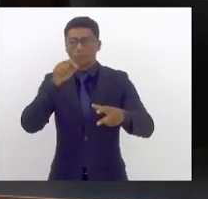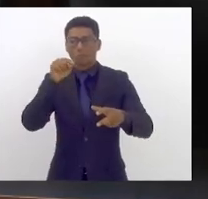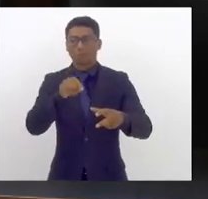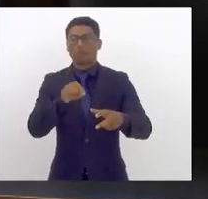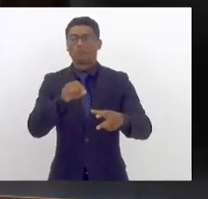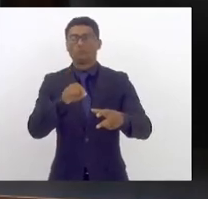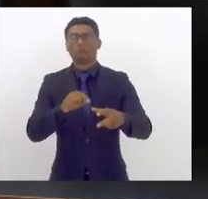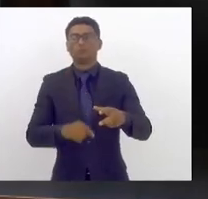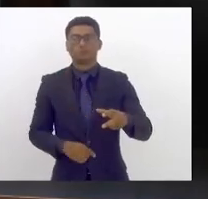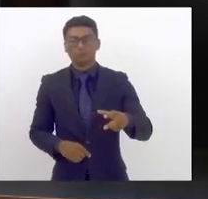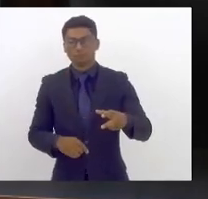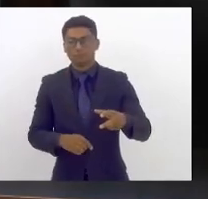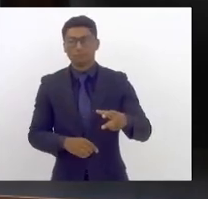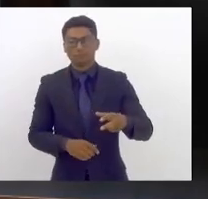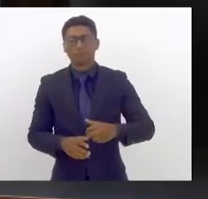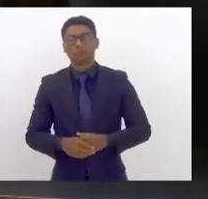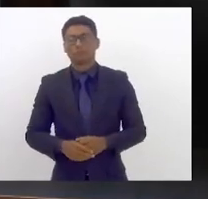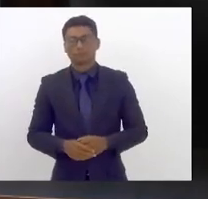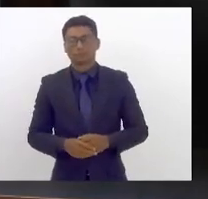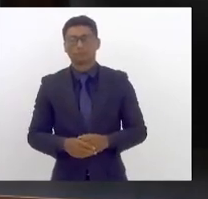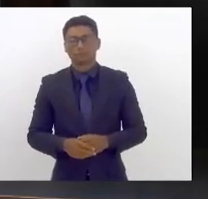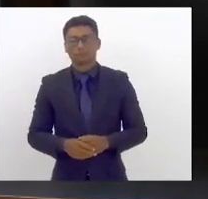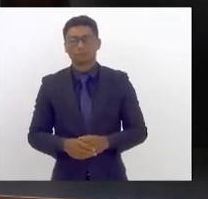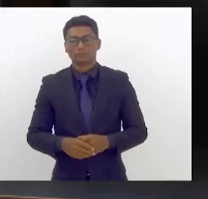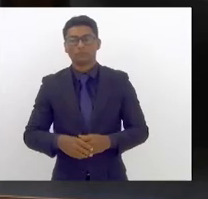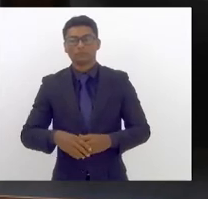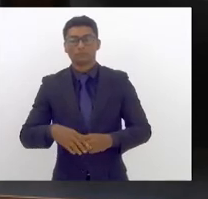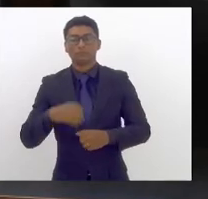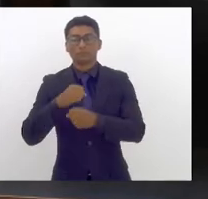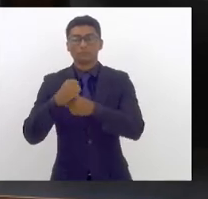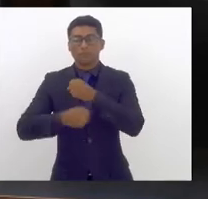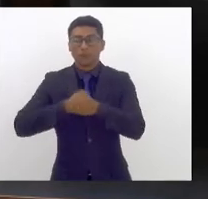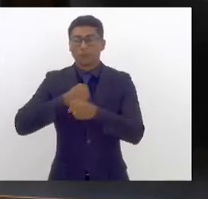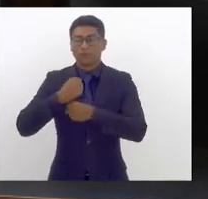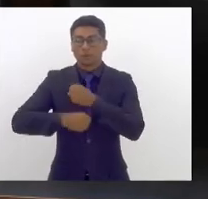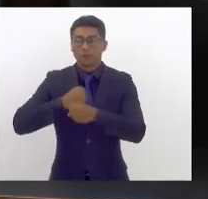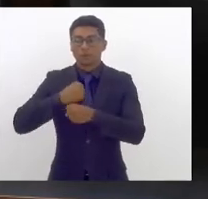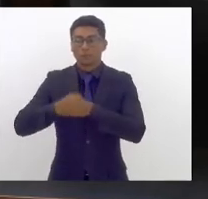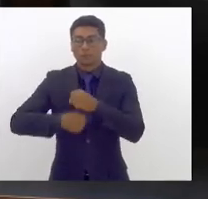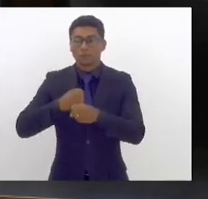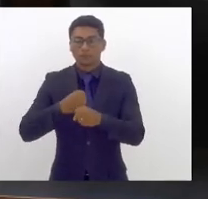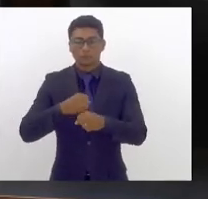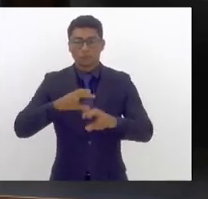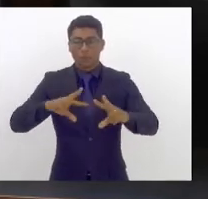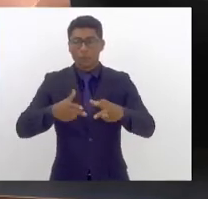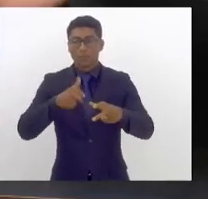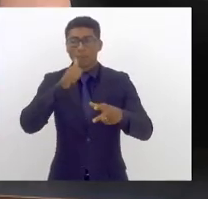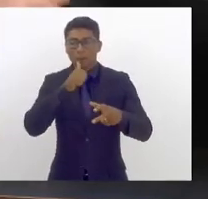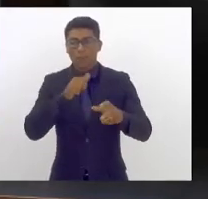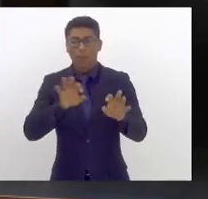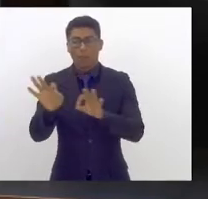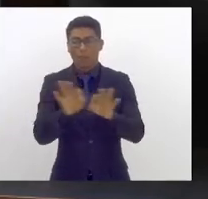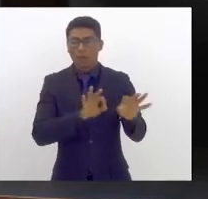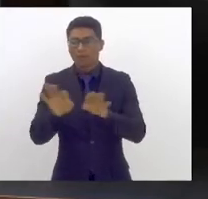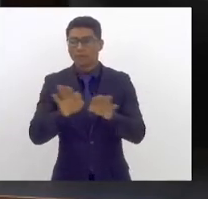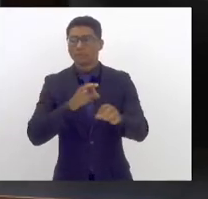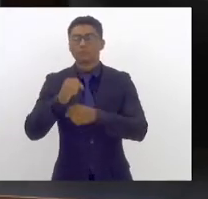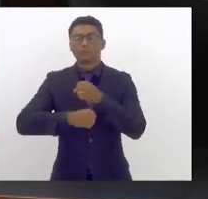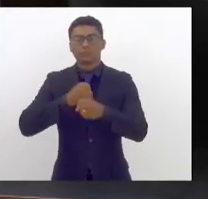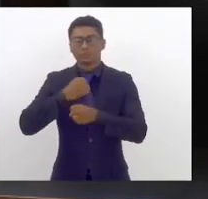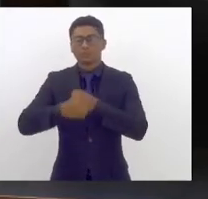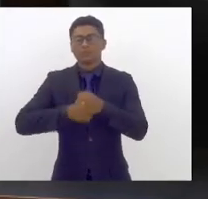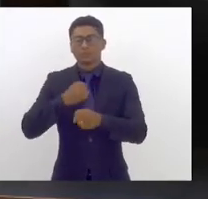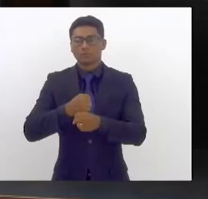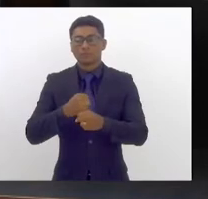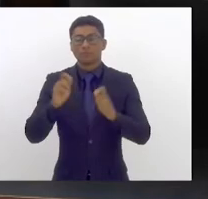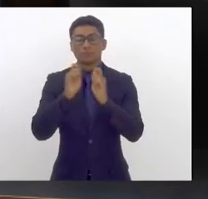é realizando e Quem realiza anualmente esse evento do Outubro Rosa nessa casa foi uma luta como ela já já trouxe aqui